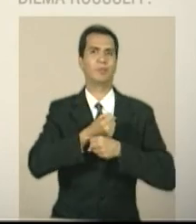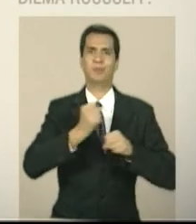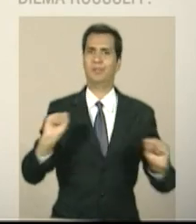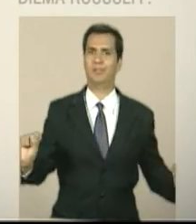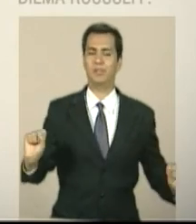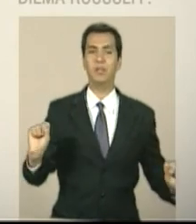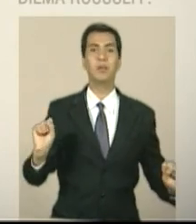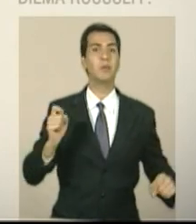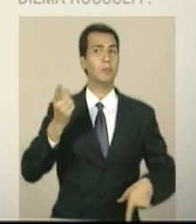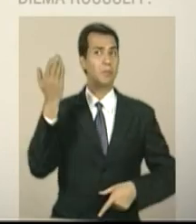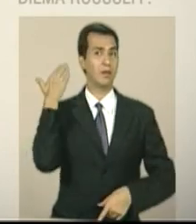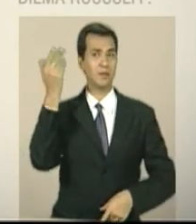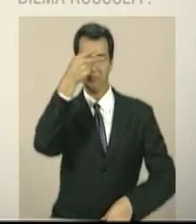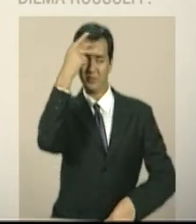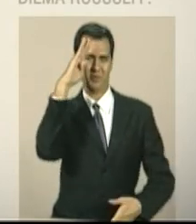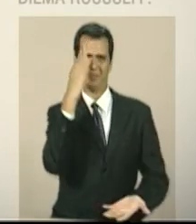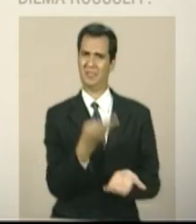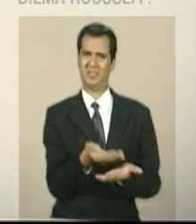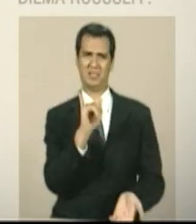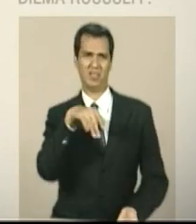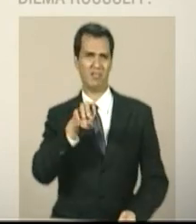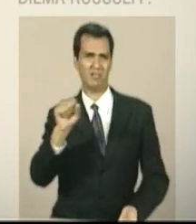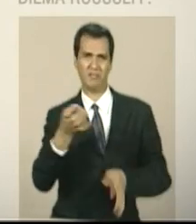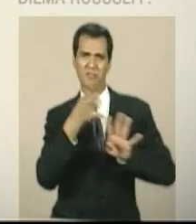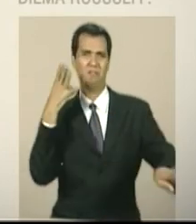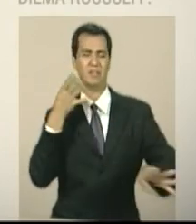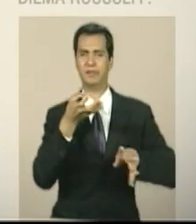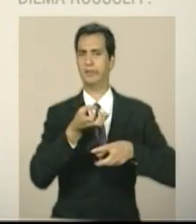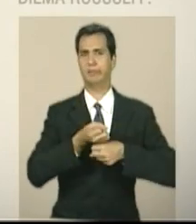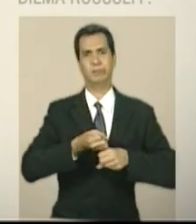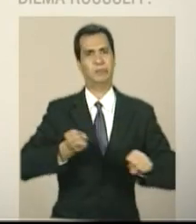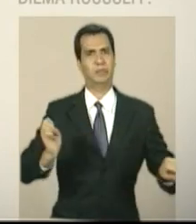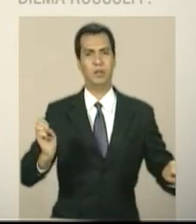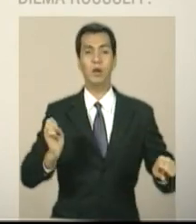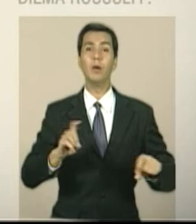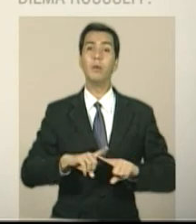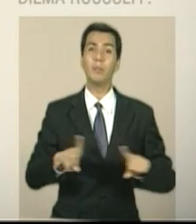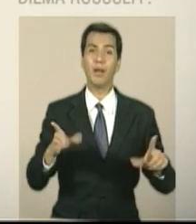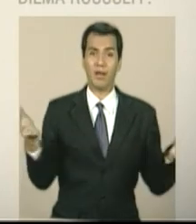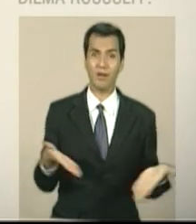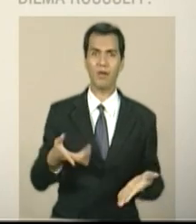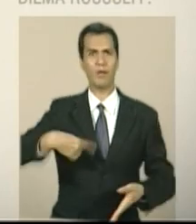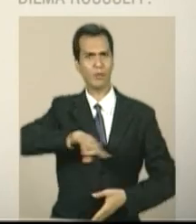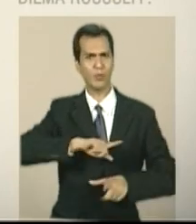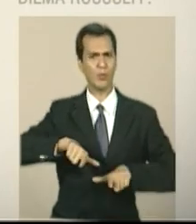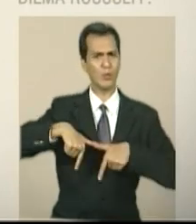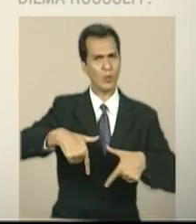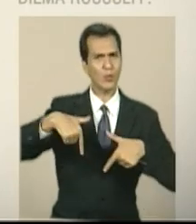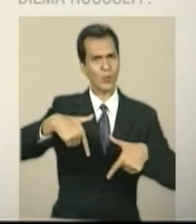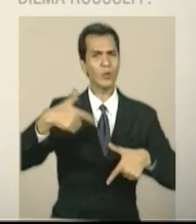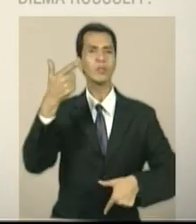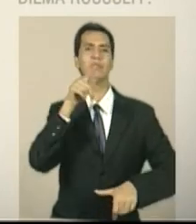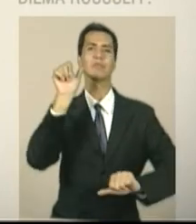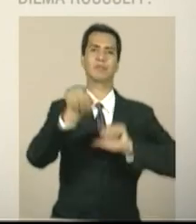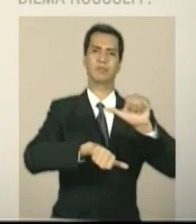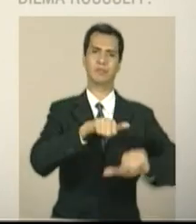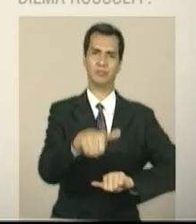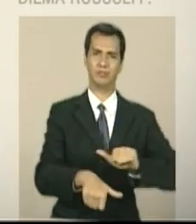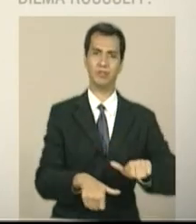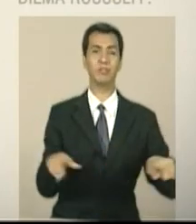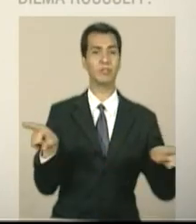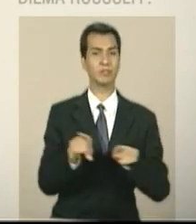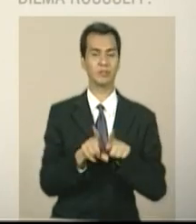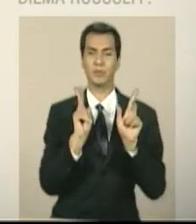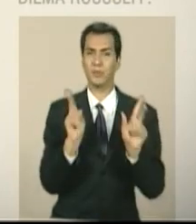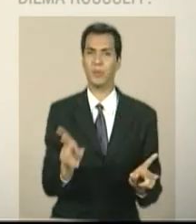filas na Previdência e quando educação trabalho esforço nós mudamos o atendimento E acabamos com as filas o mesmo